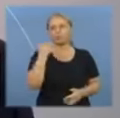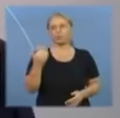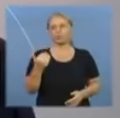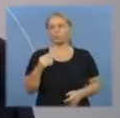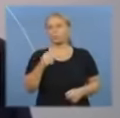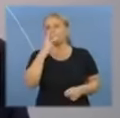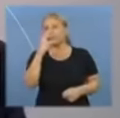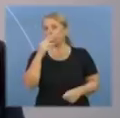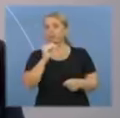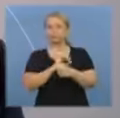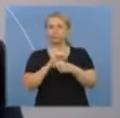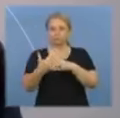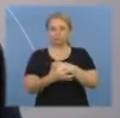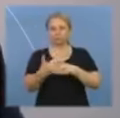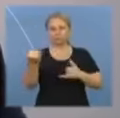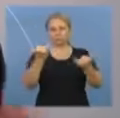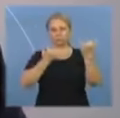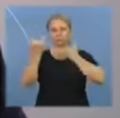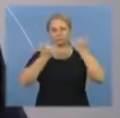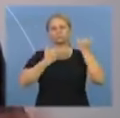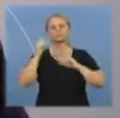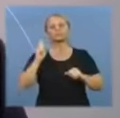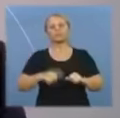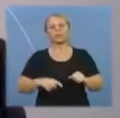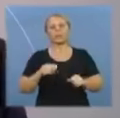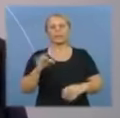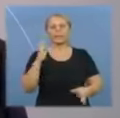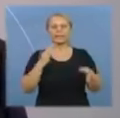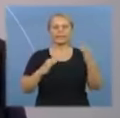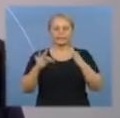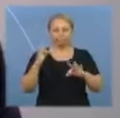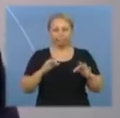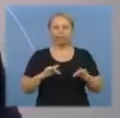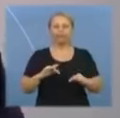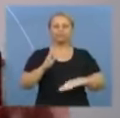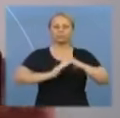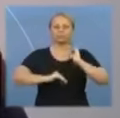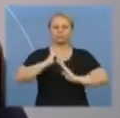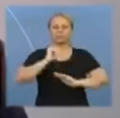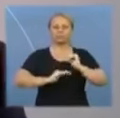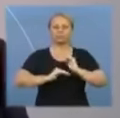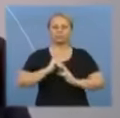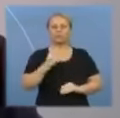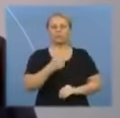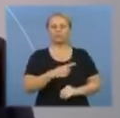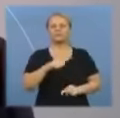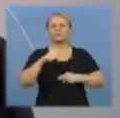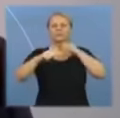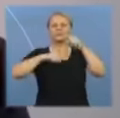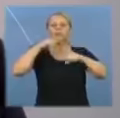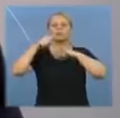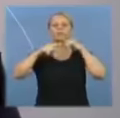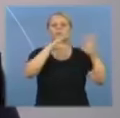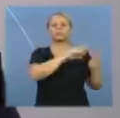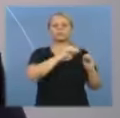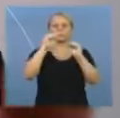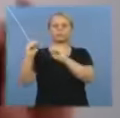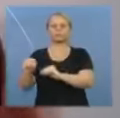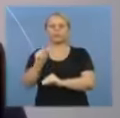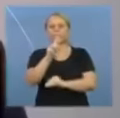E, segundo informações que nós temos, técnicos e profissionais de saúde, é que ele não conseguiu a transferência para o leito de